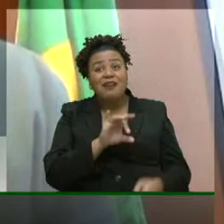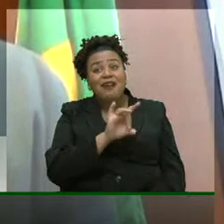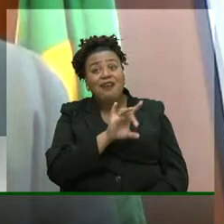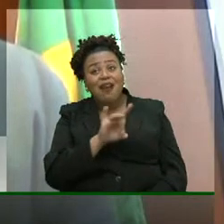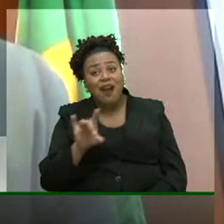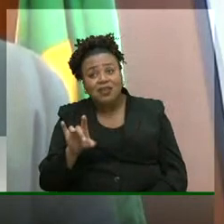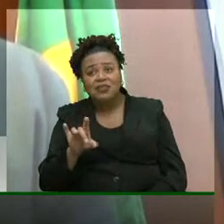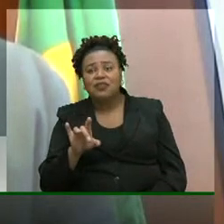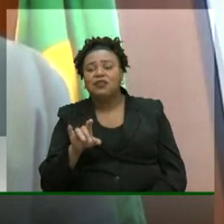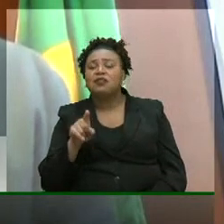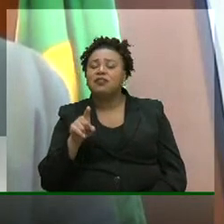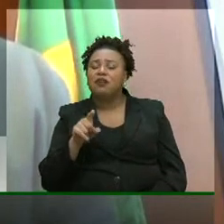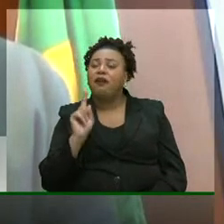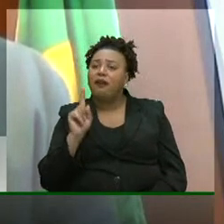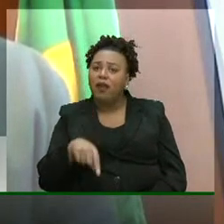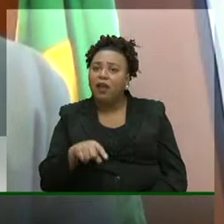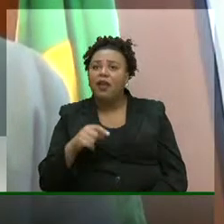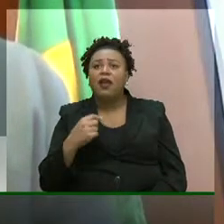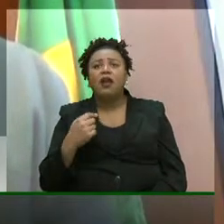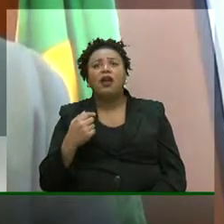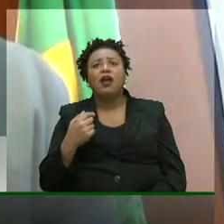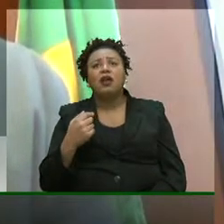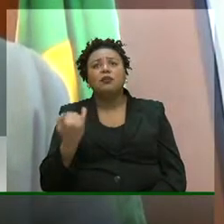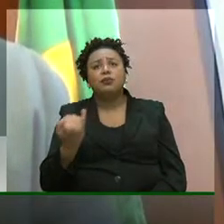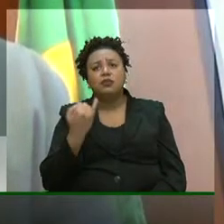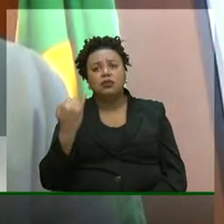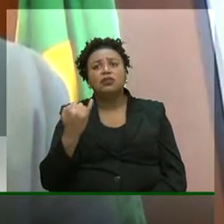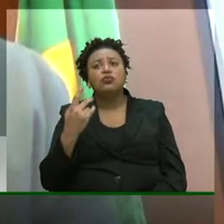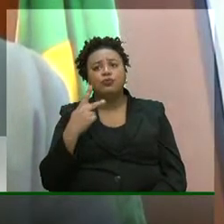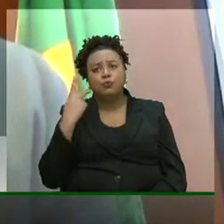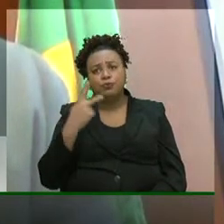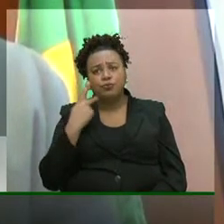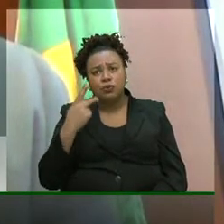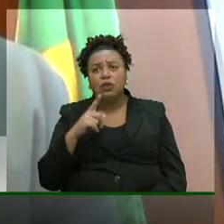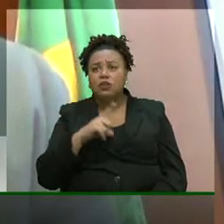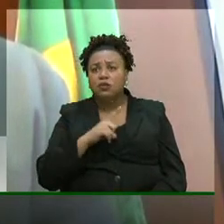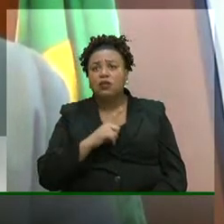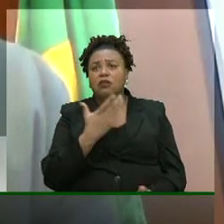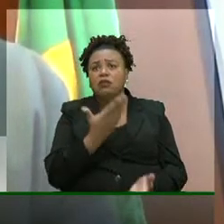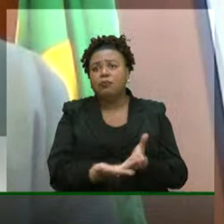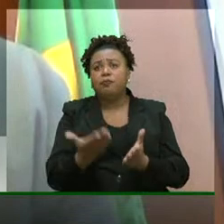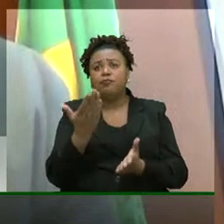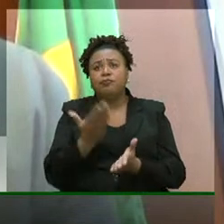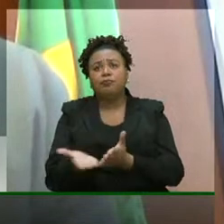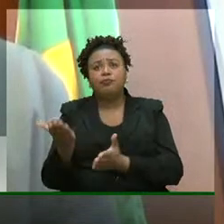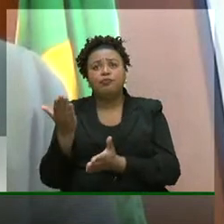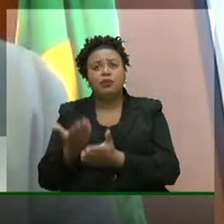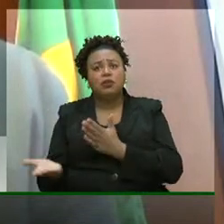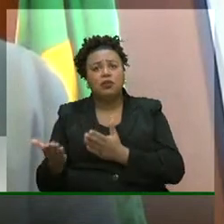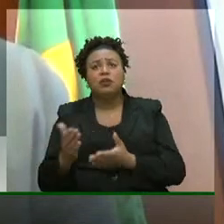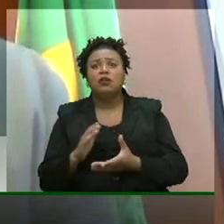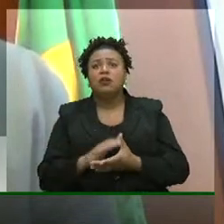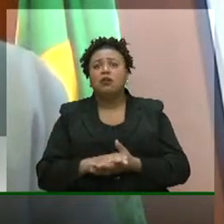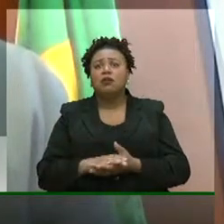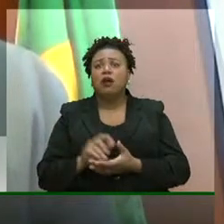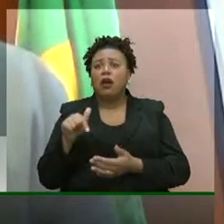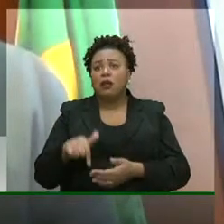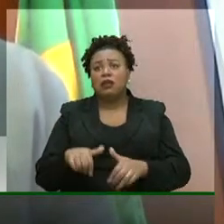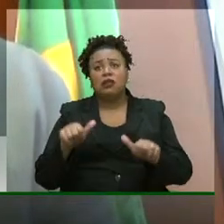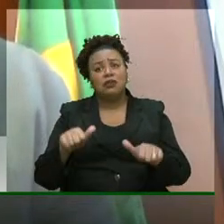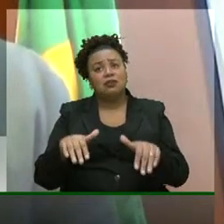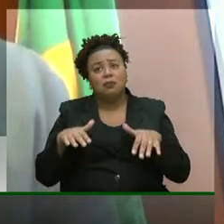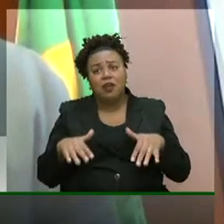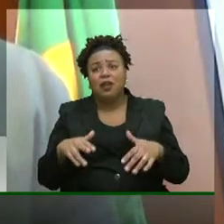em específico são uma prerrogativa dos parlamentares que vem sendo perdidas, que vem sendo perdida aqui na